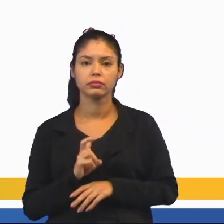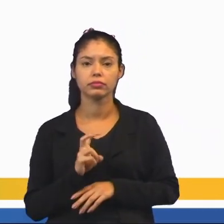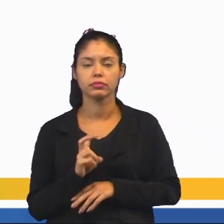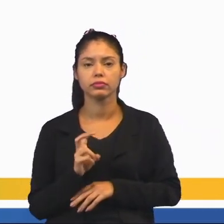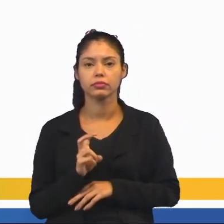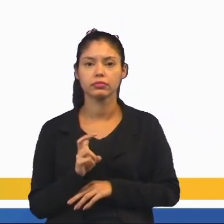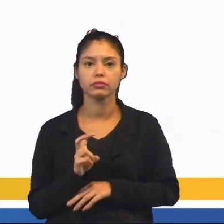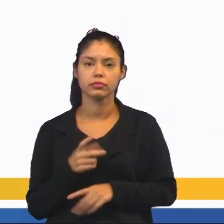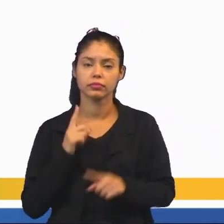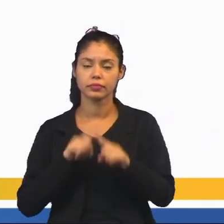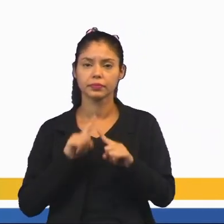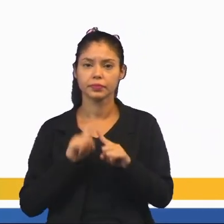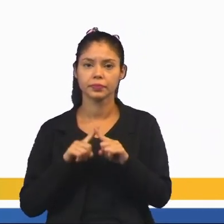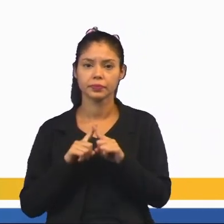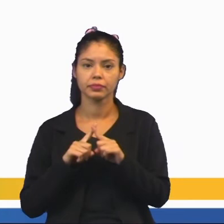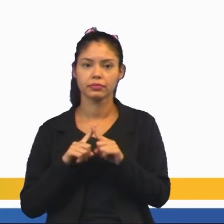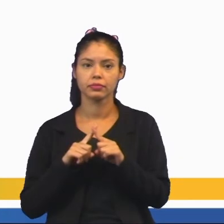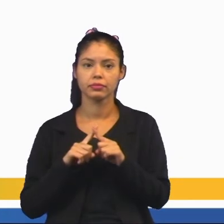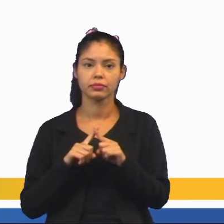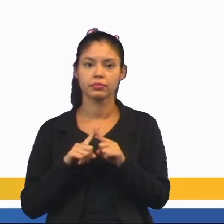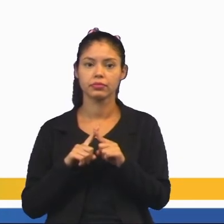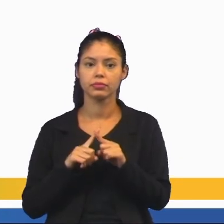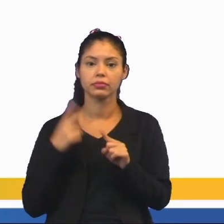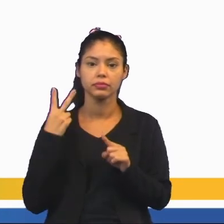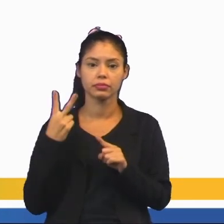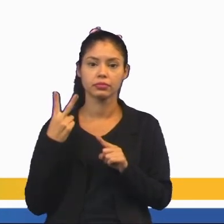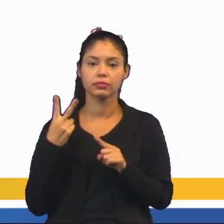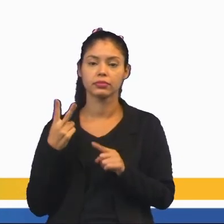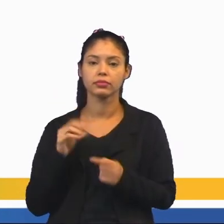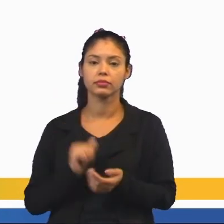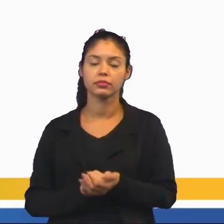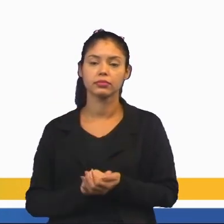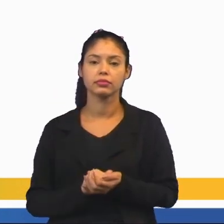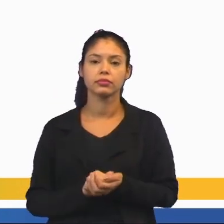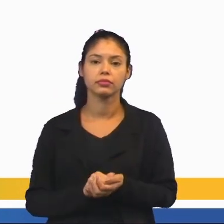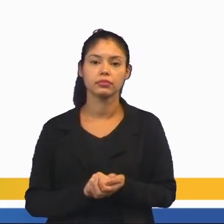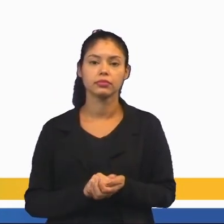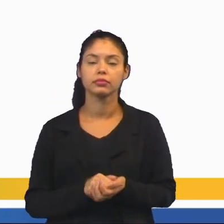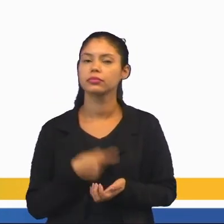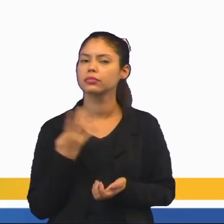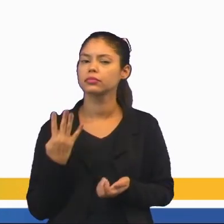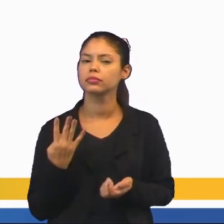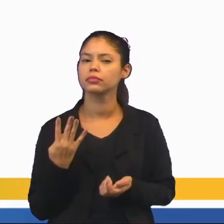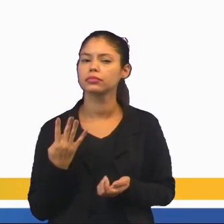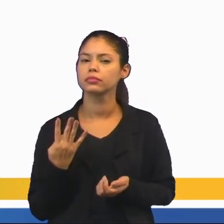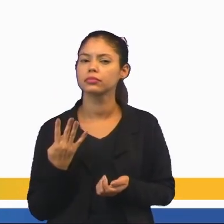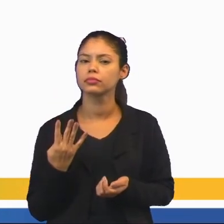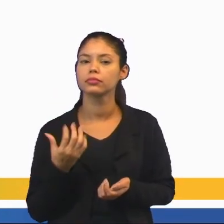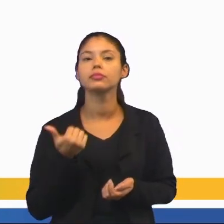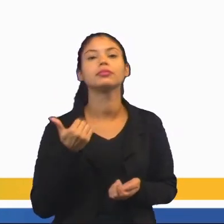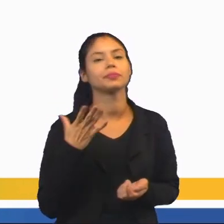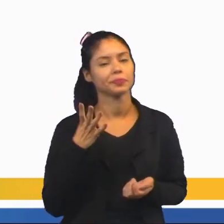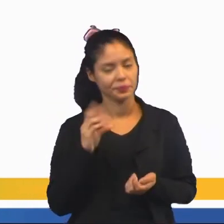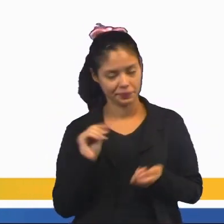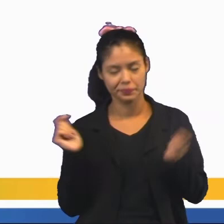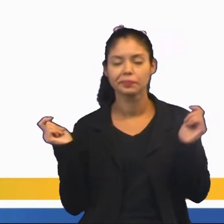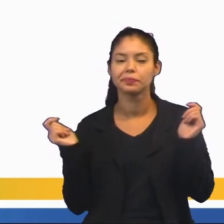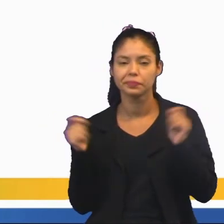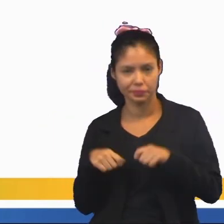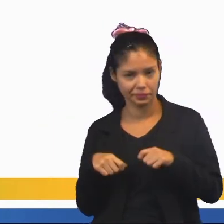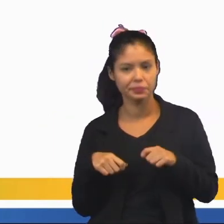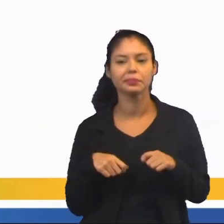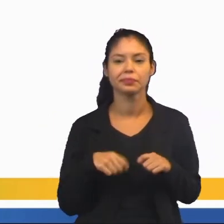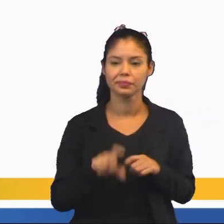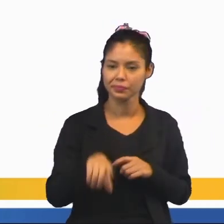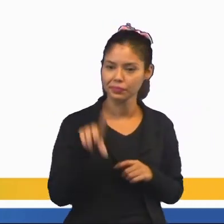né? 5 vezes 2. 2 vezes 5, nós vamos ter quanto? 10